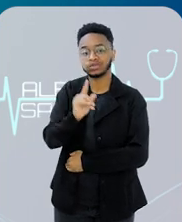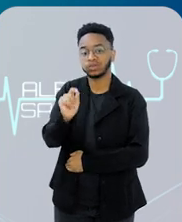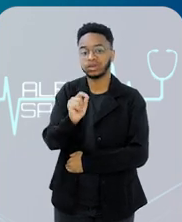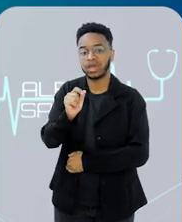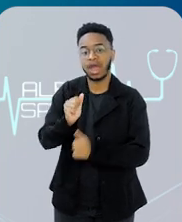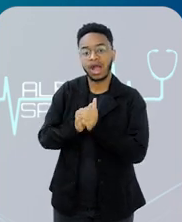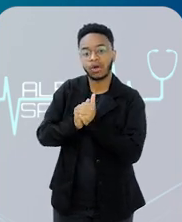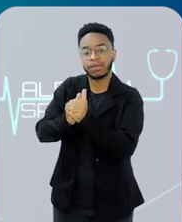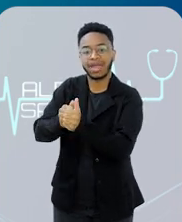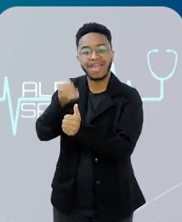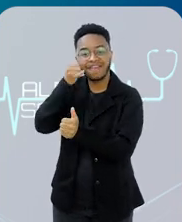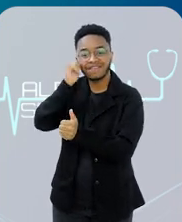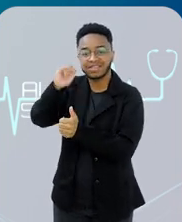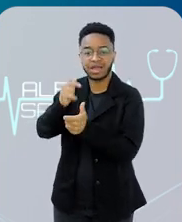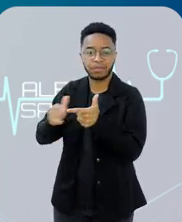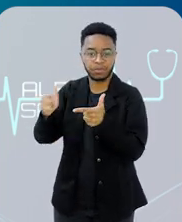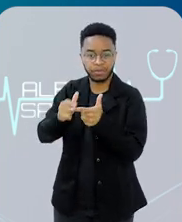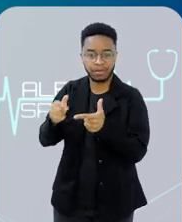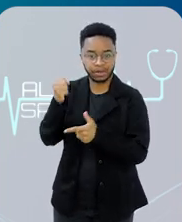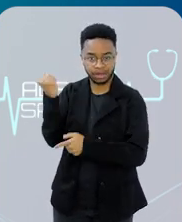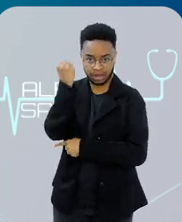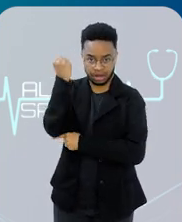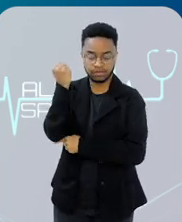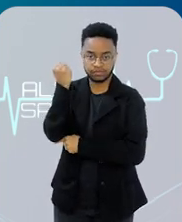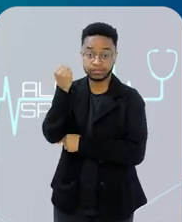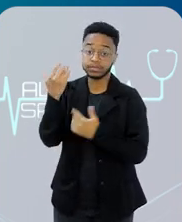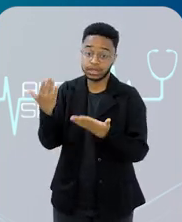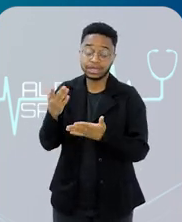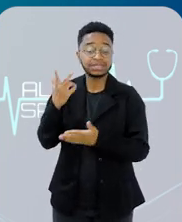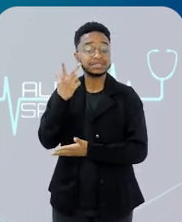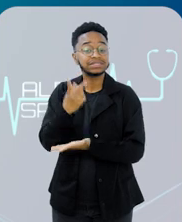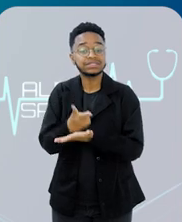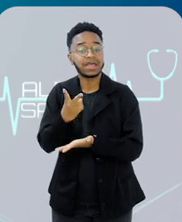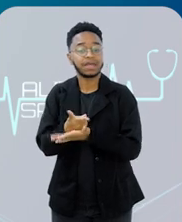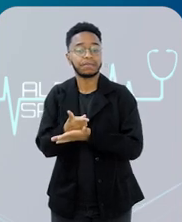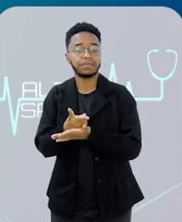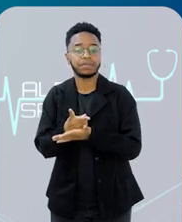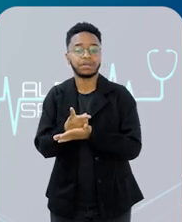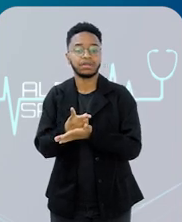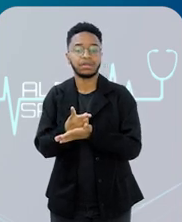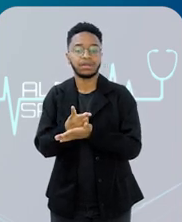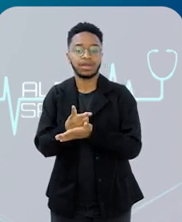do acompanhamento preventivo mais intenso, é muito comum o primeiro